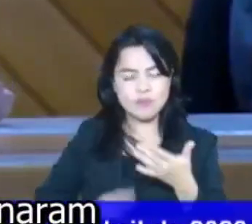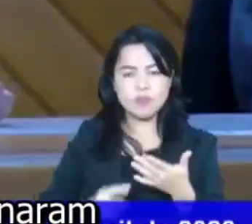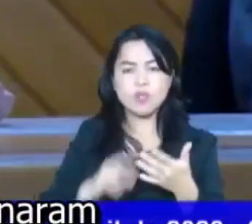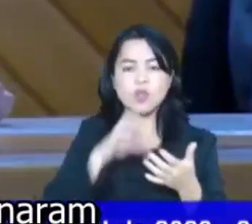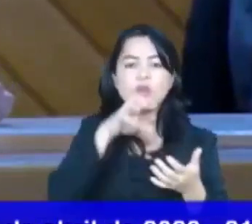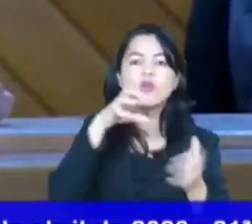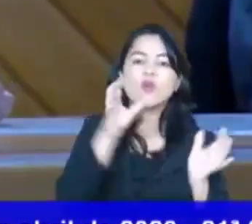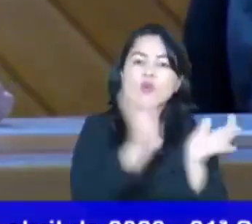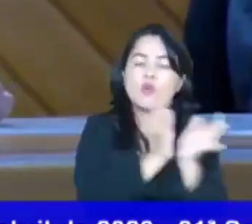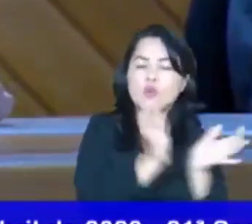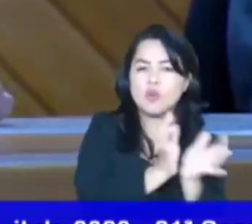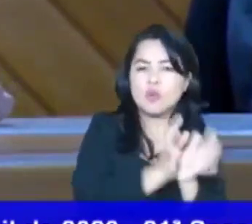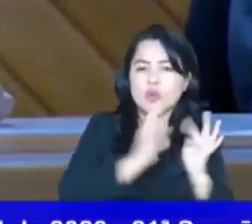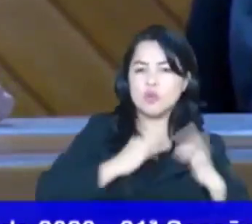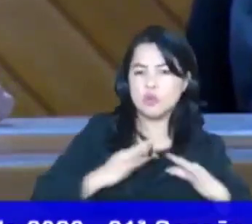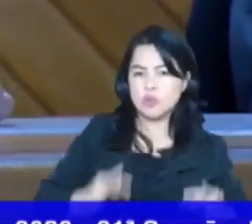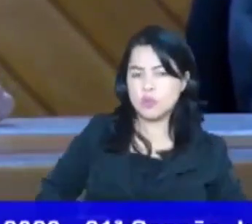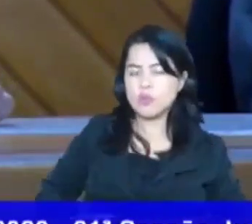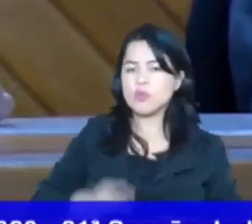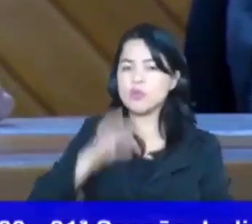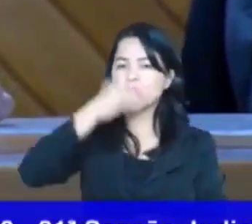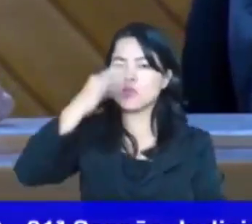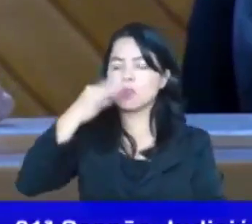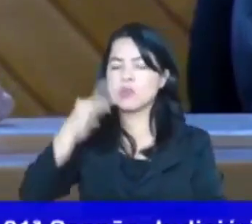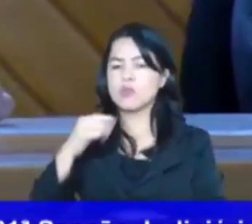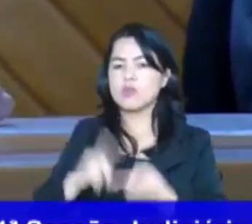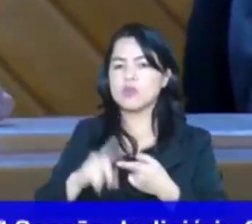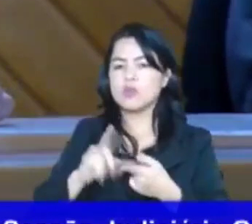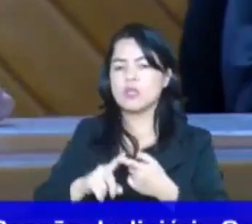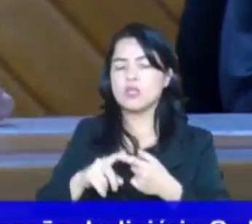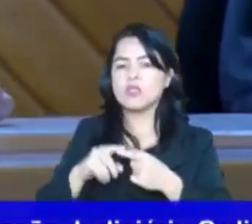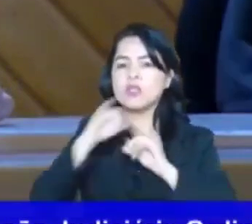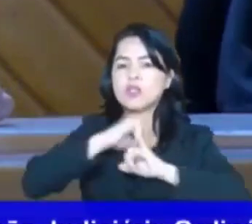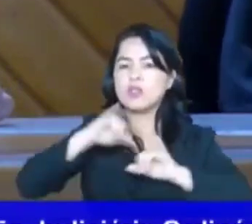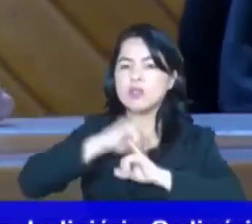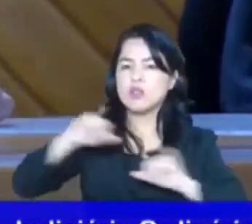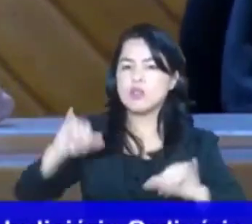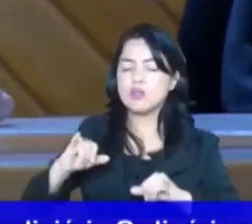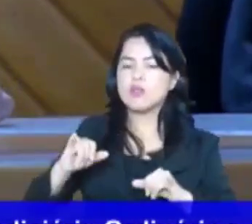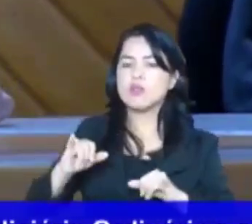e ministerial opinaram pela aprovação com ressalva das contas de campanha de Elvis Patrick Souza Macedo.